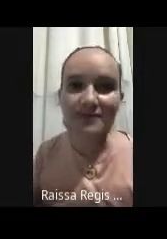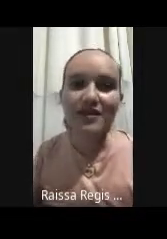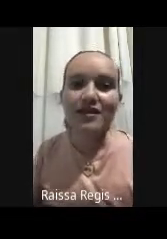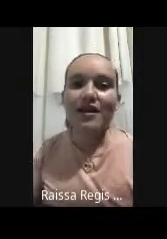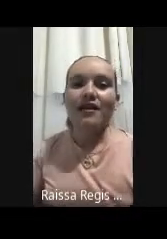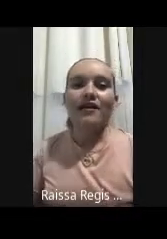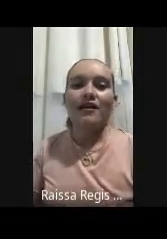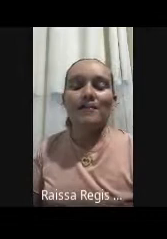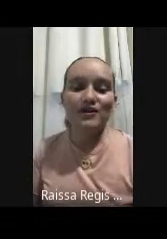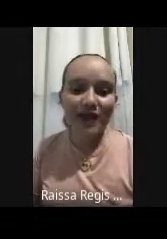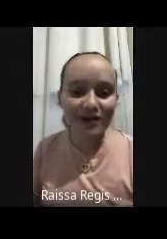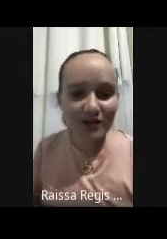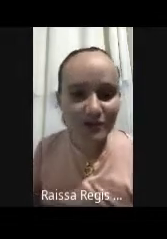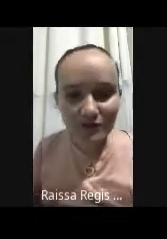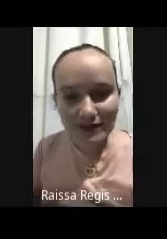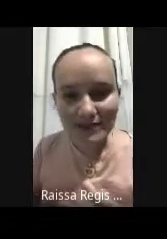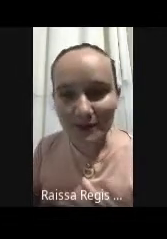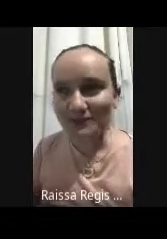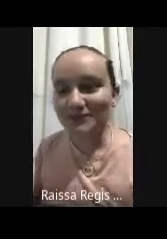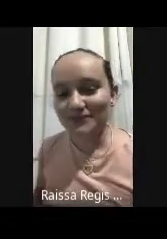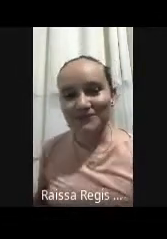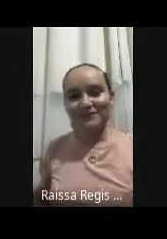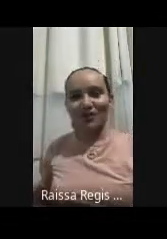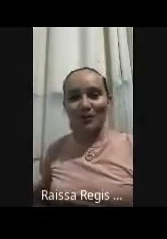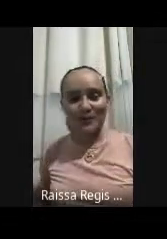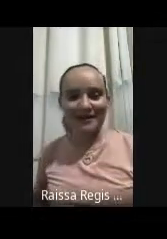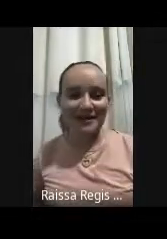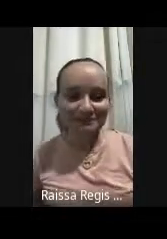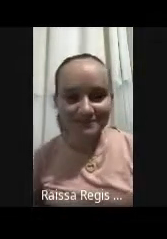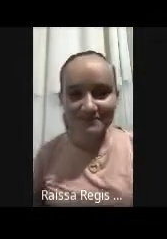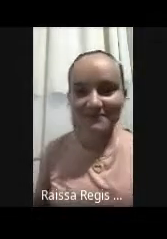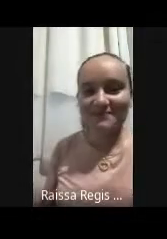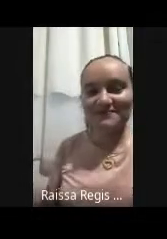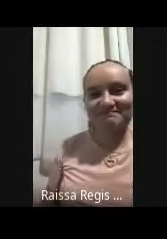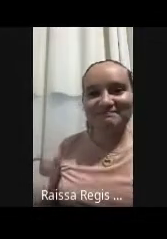também. Pode falar, Diego, se você quiser complementar.